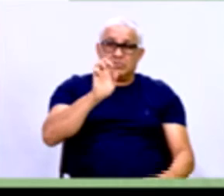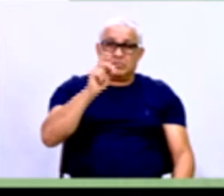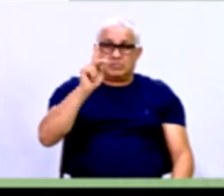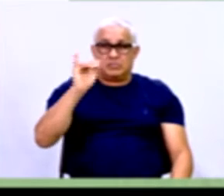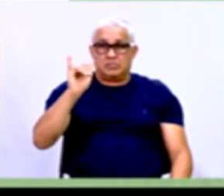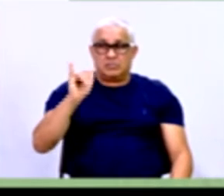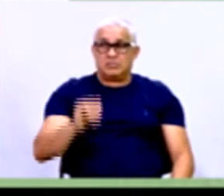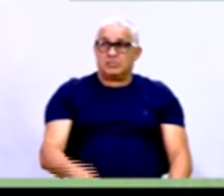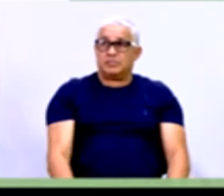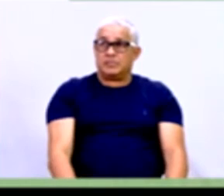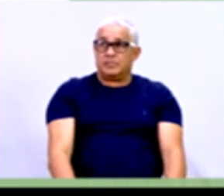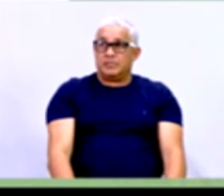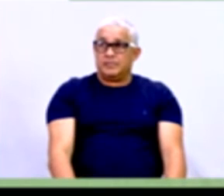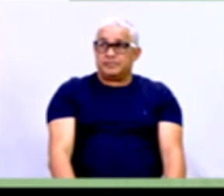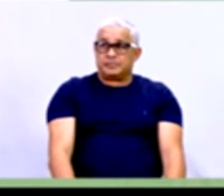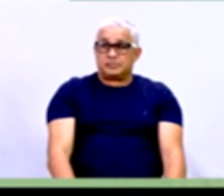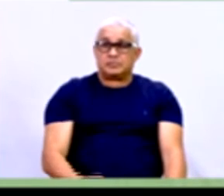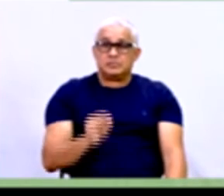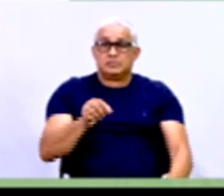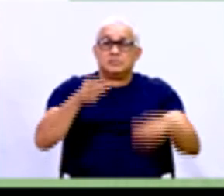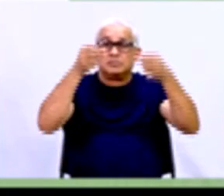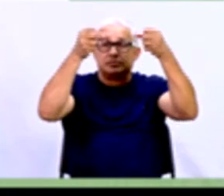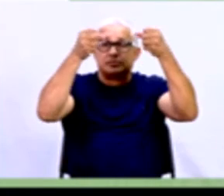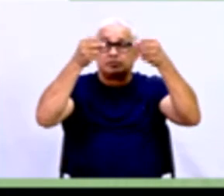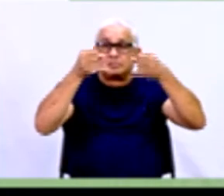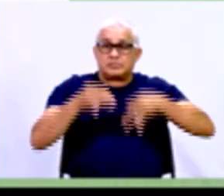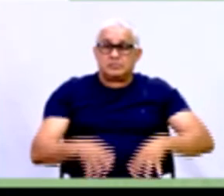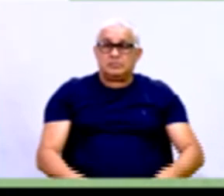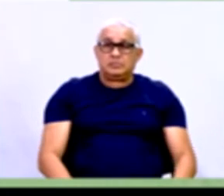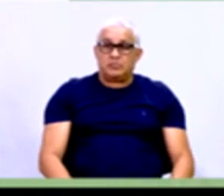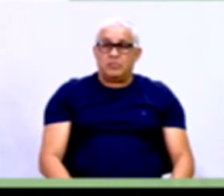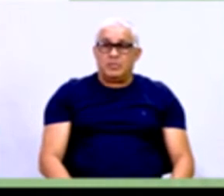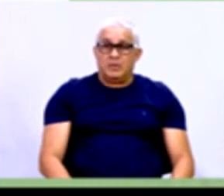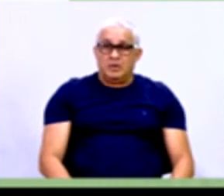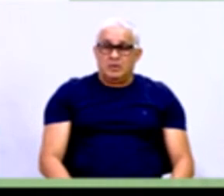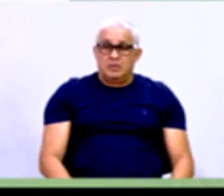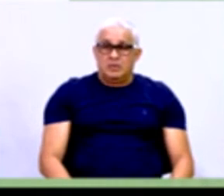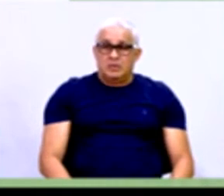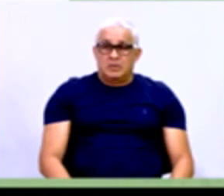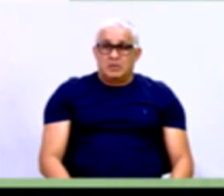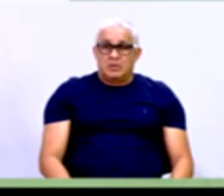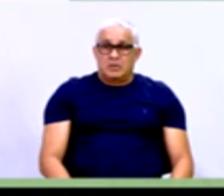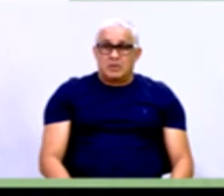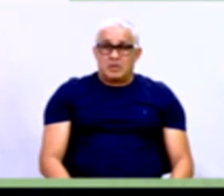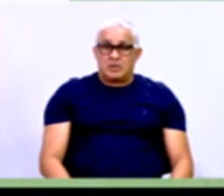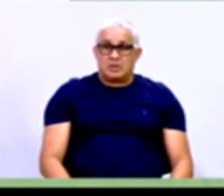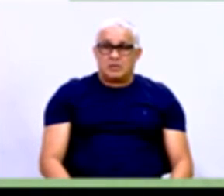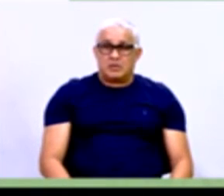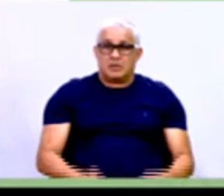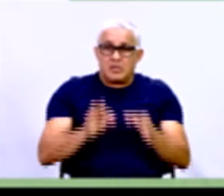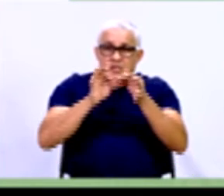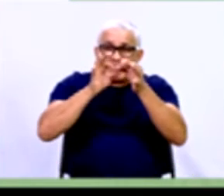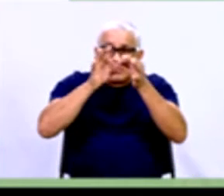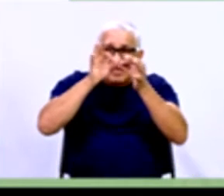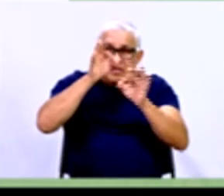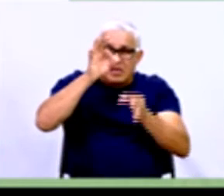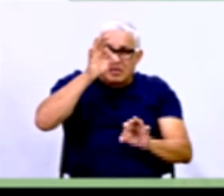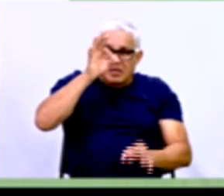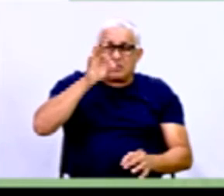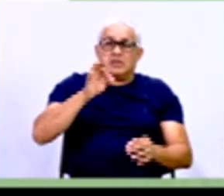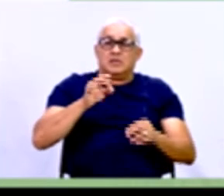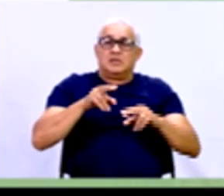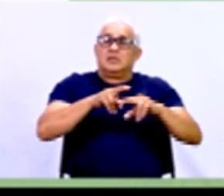trabalhando de uma forma mais acusada, assim, mais detalhada sobre esses EPIs até na